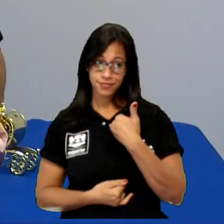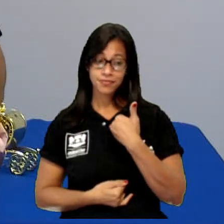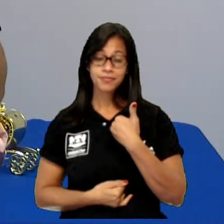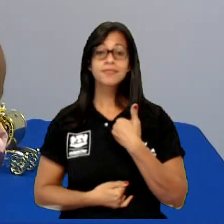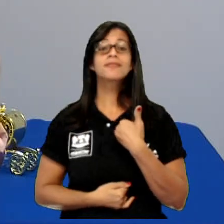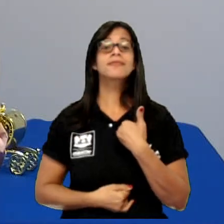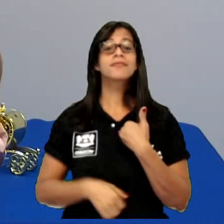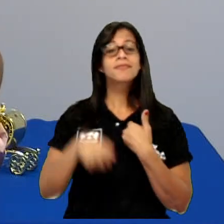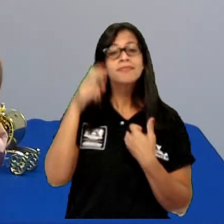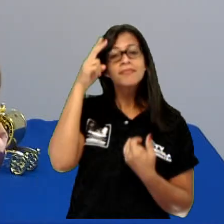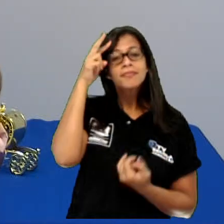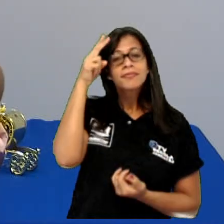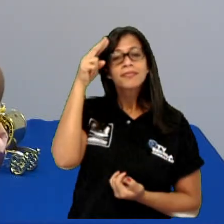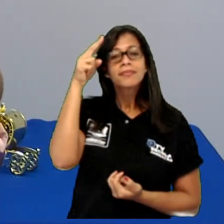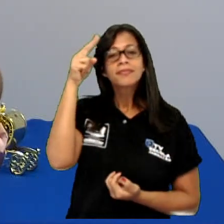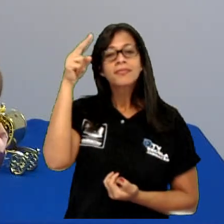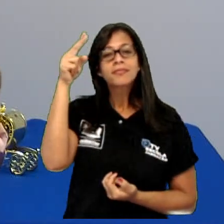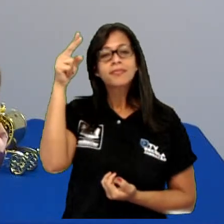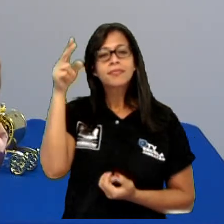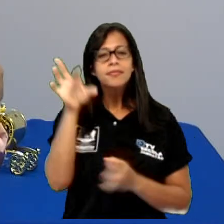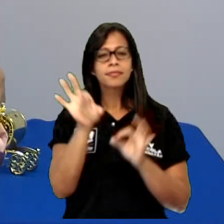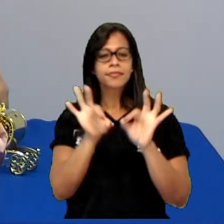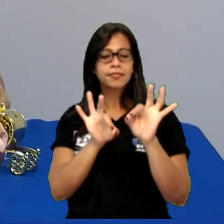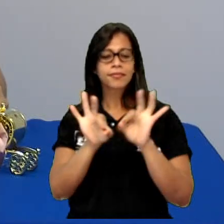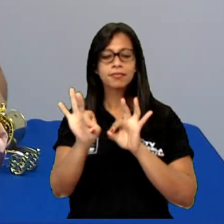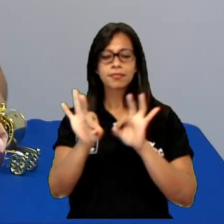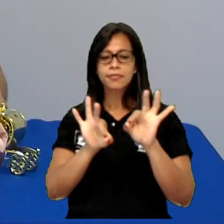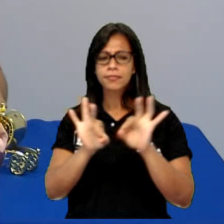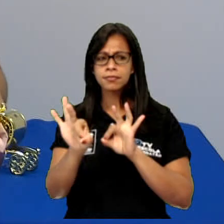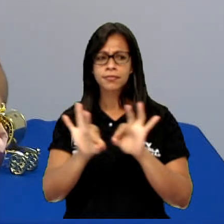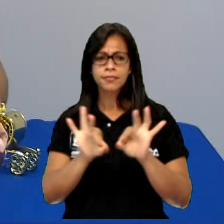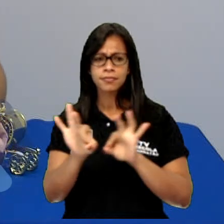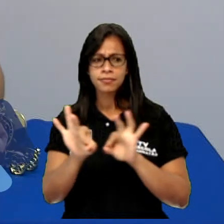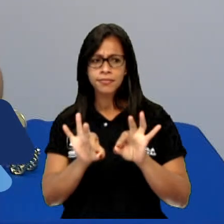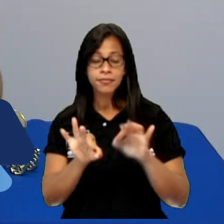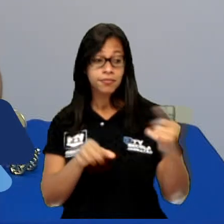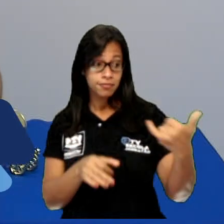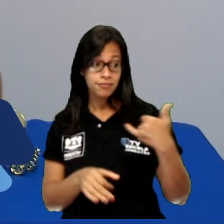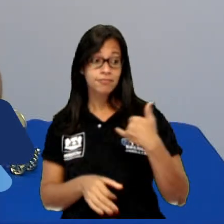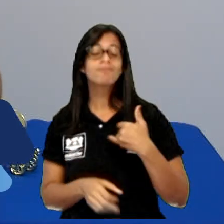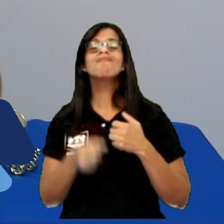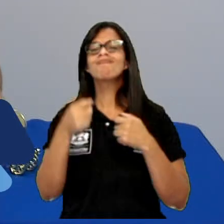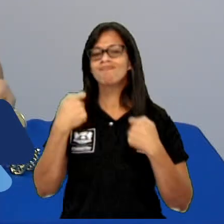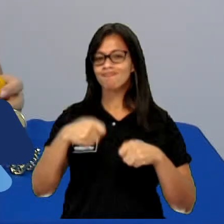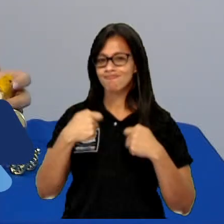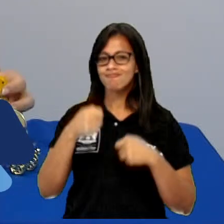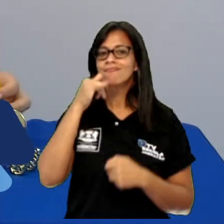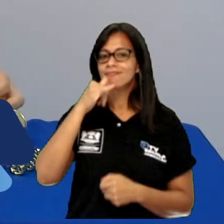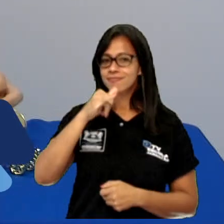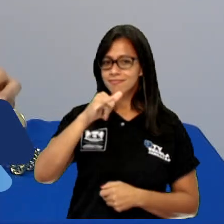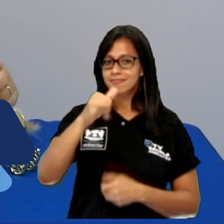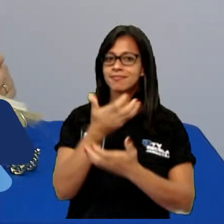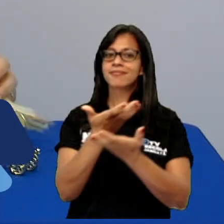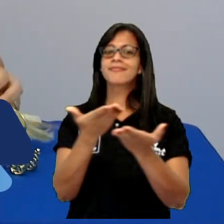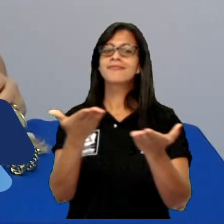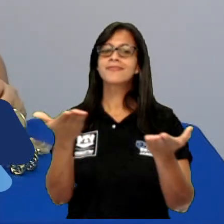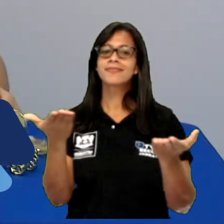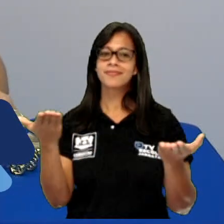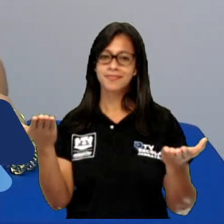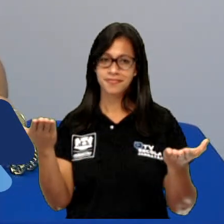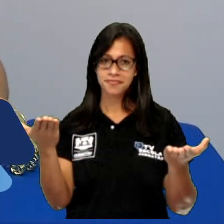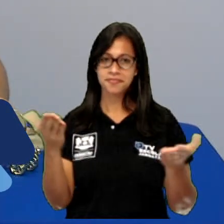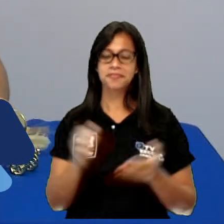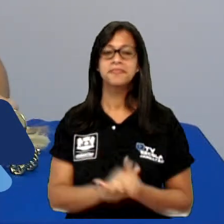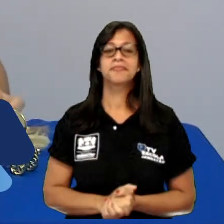também. Eu trouxe, eu acabei preparando aqui para vocês. Quando ele me contou, eu falei: tenho que contar essa história para as crianças. Eu vou contar para vocês hoje